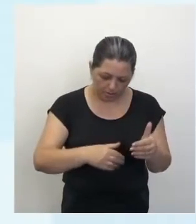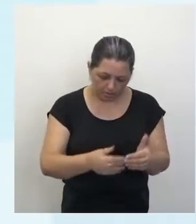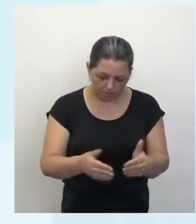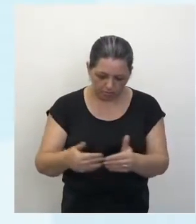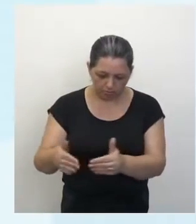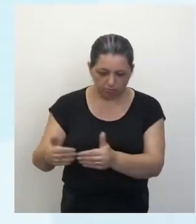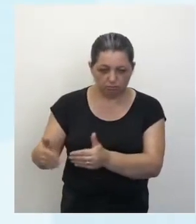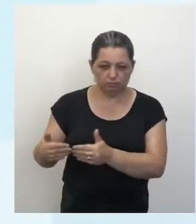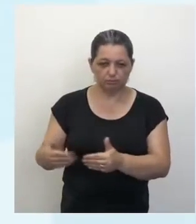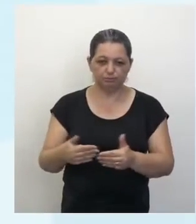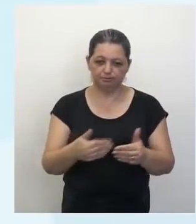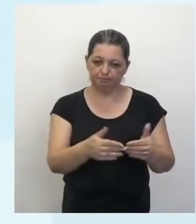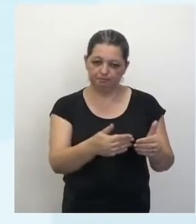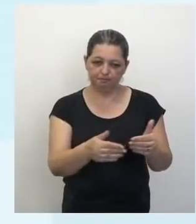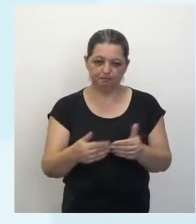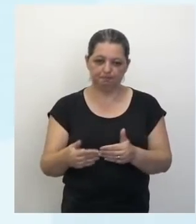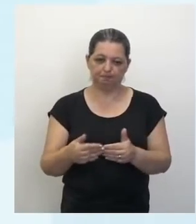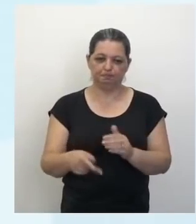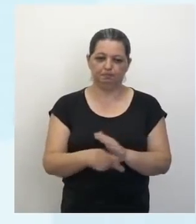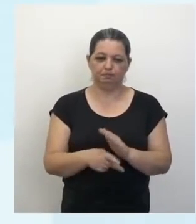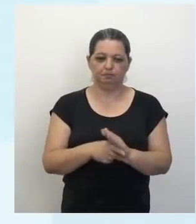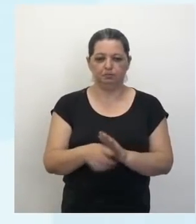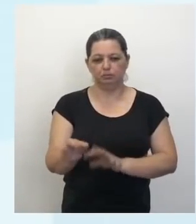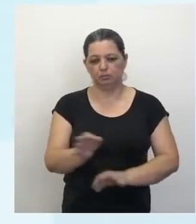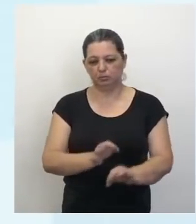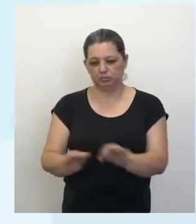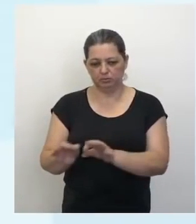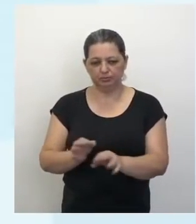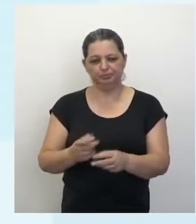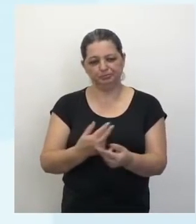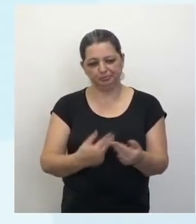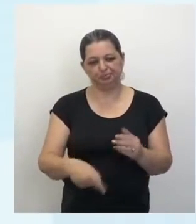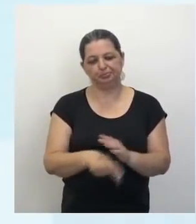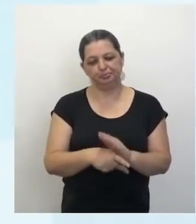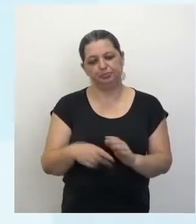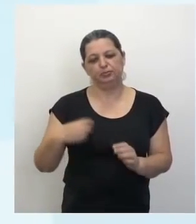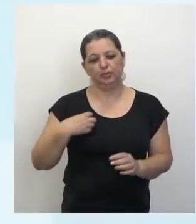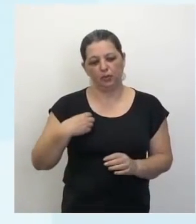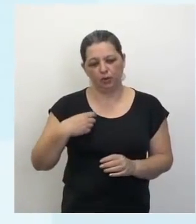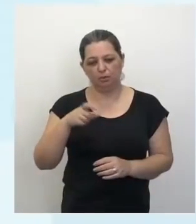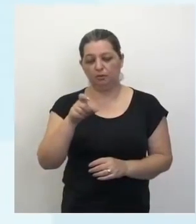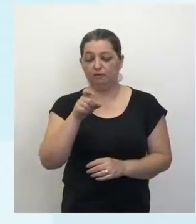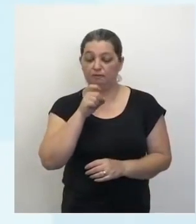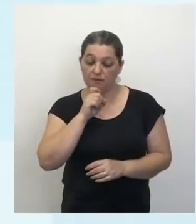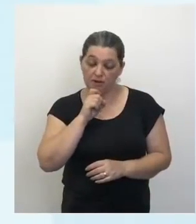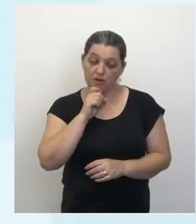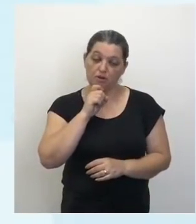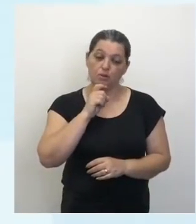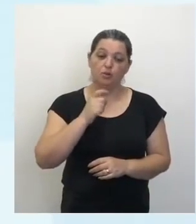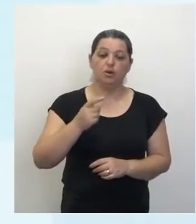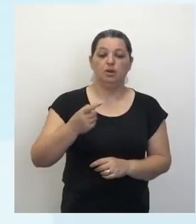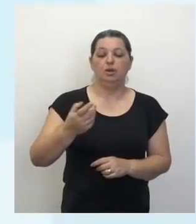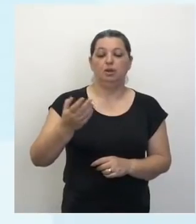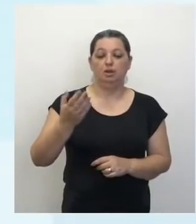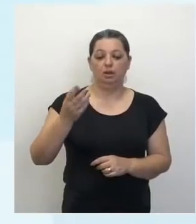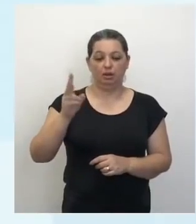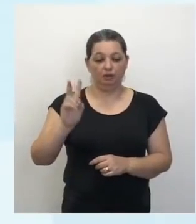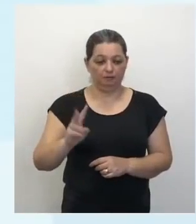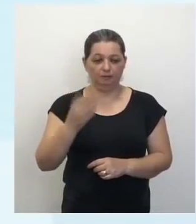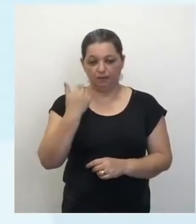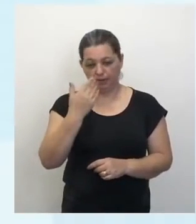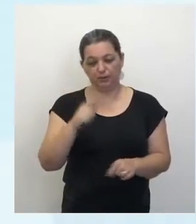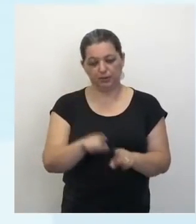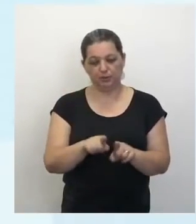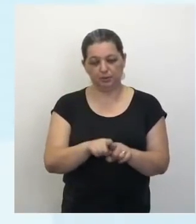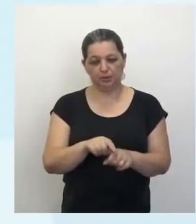permitir a determinação dos solstícios de inverno e verão, dias que marcam o início dessas estações.